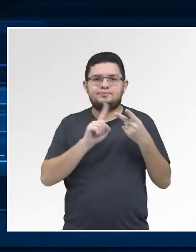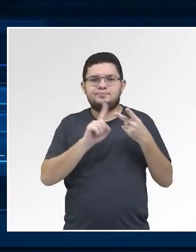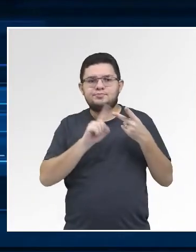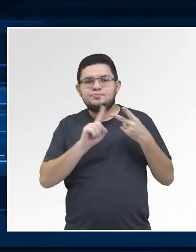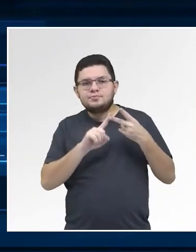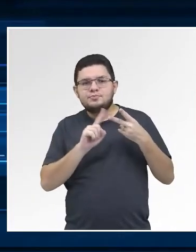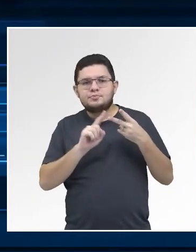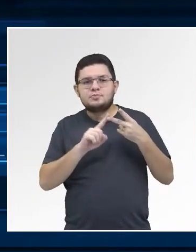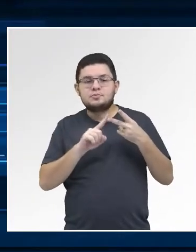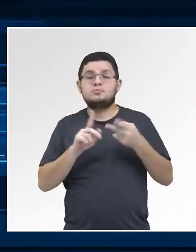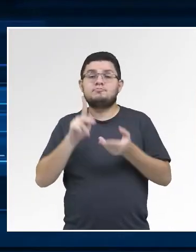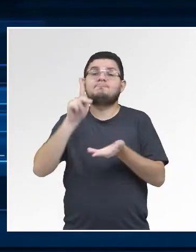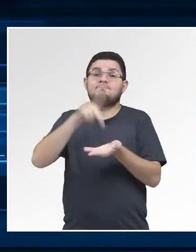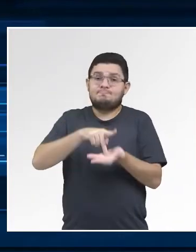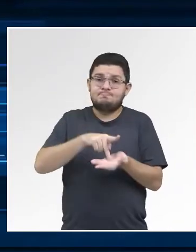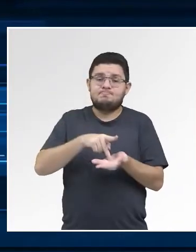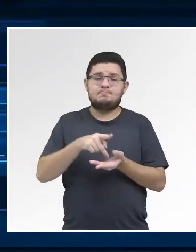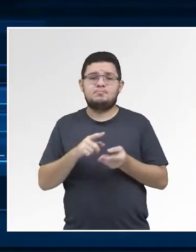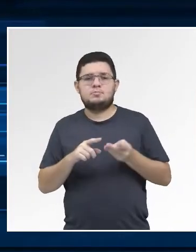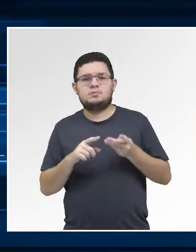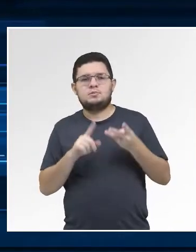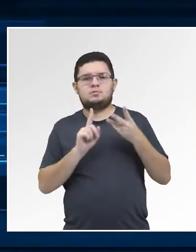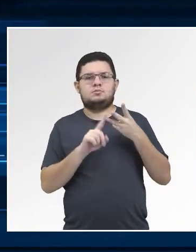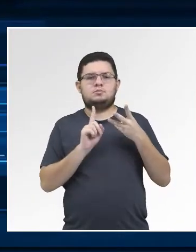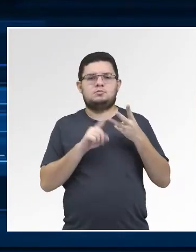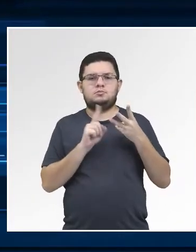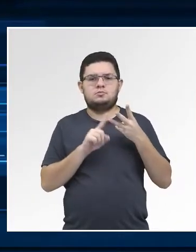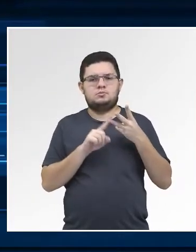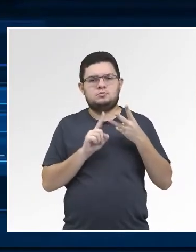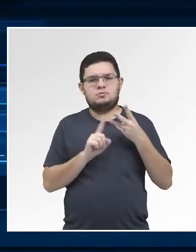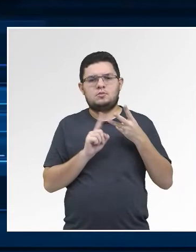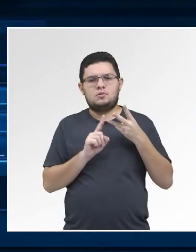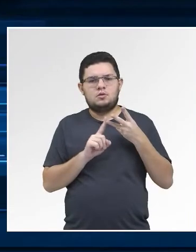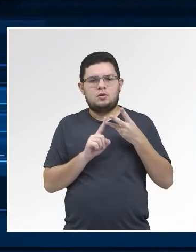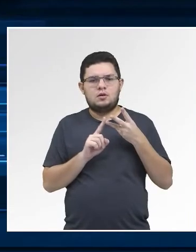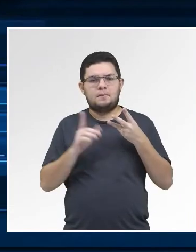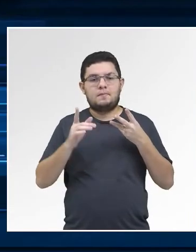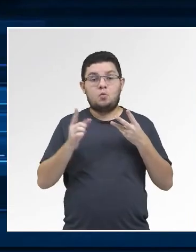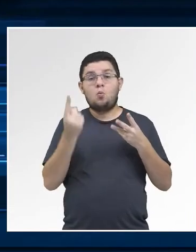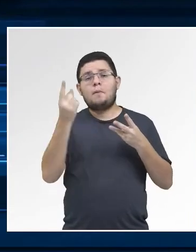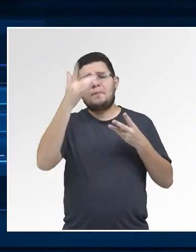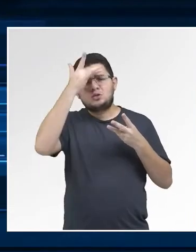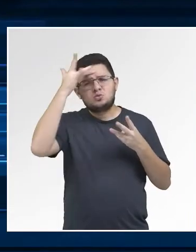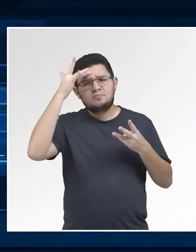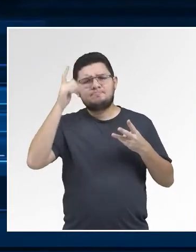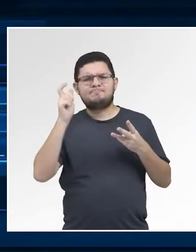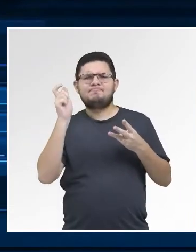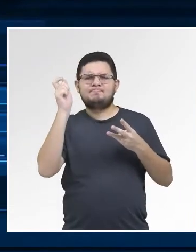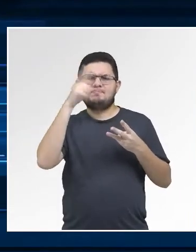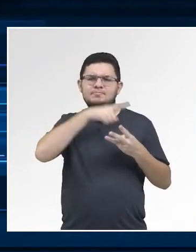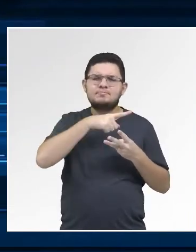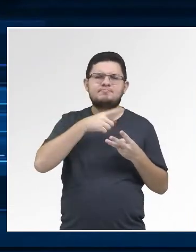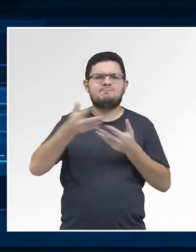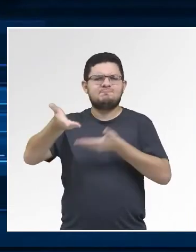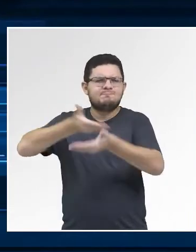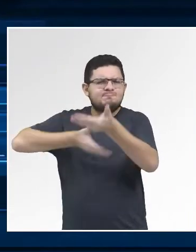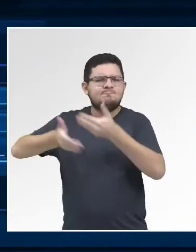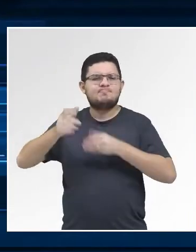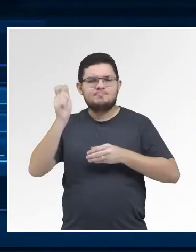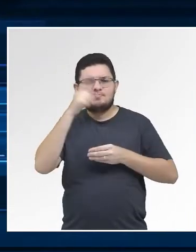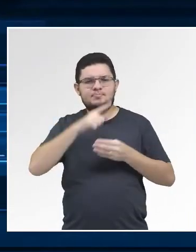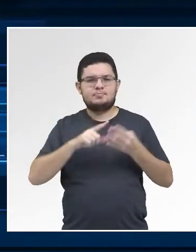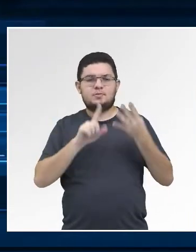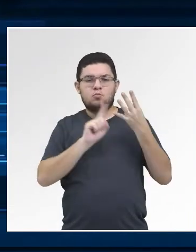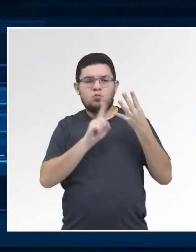Actually, na verdade. A very difficult person to deal. Uma pessoa muito difícil de lidar. I notice.